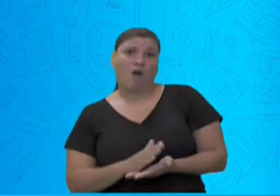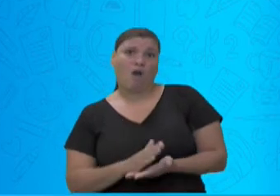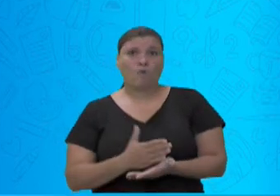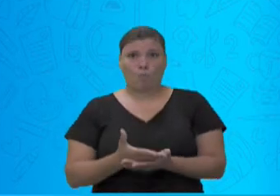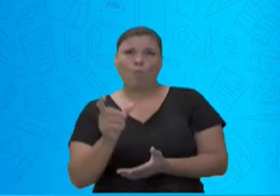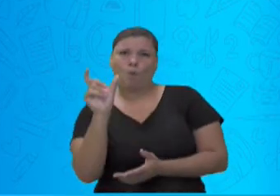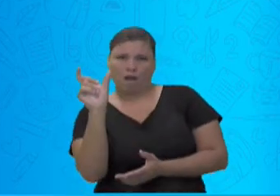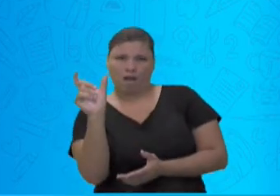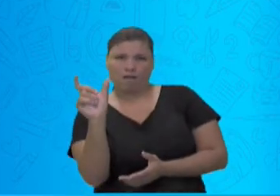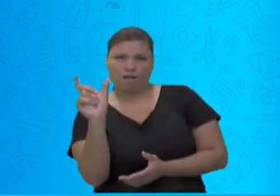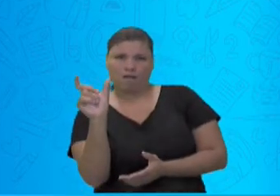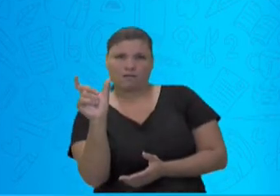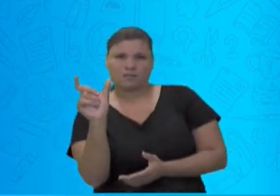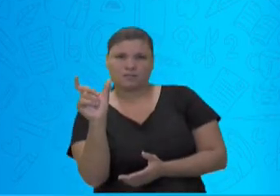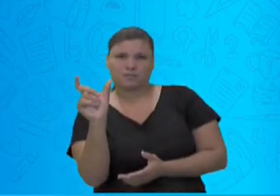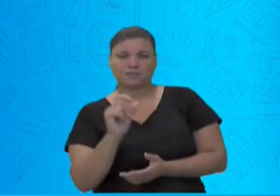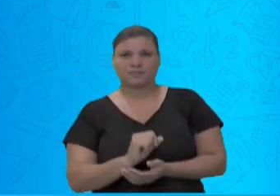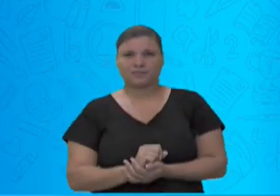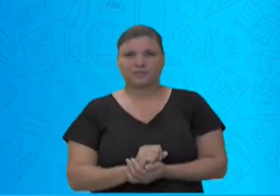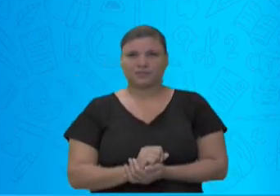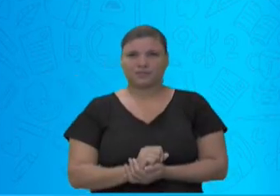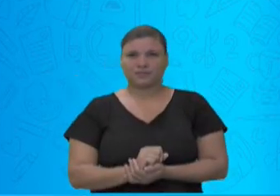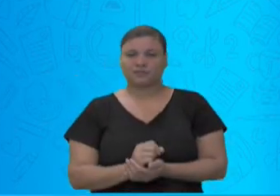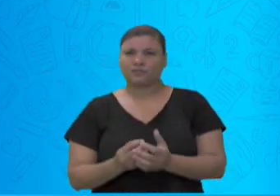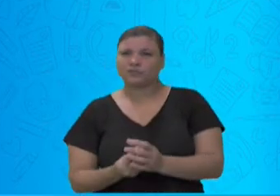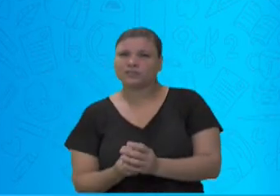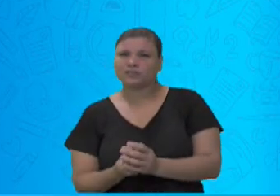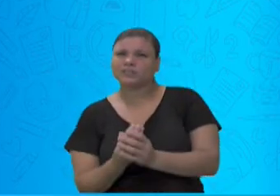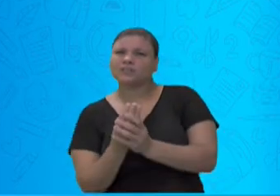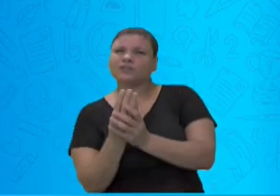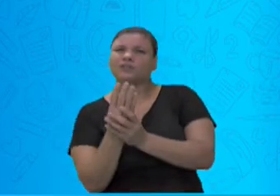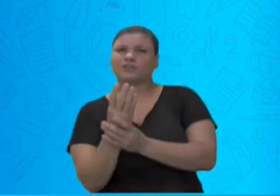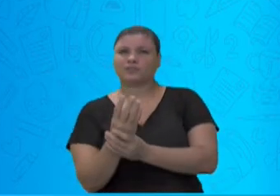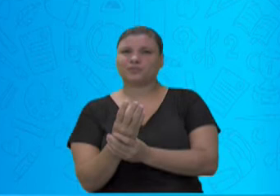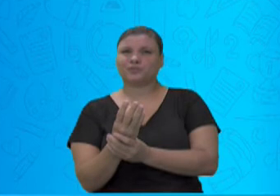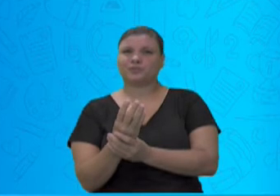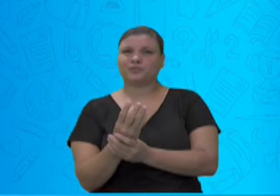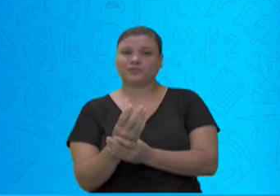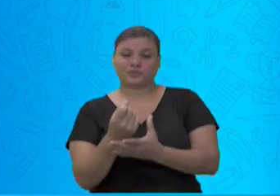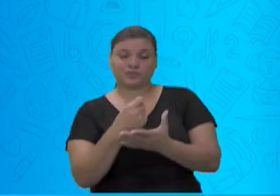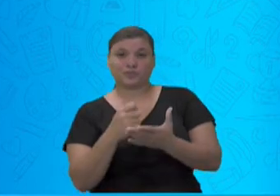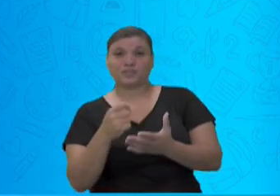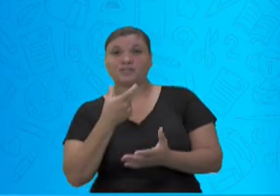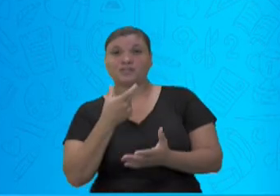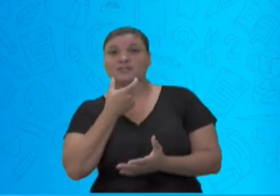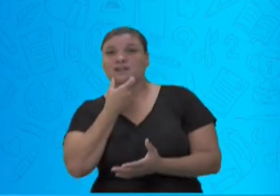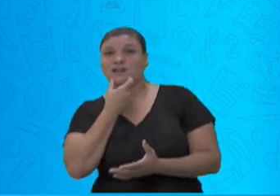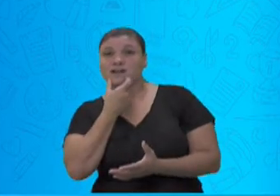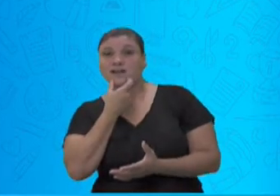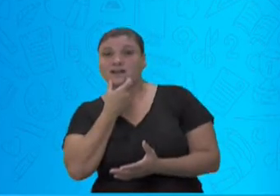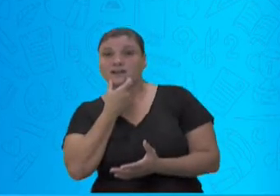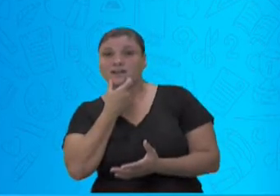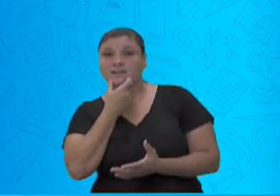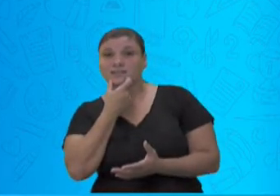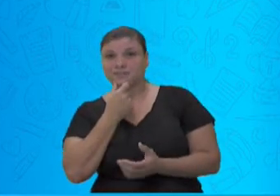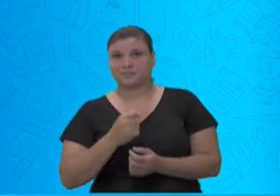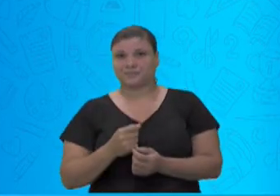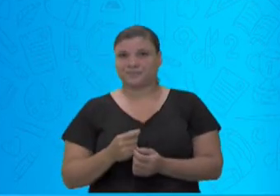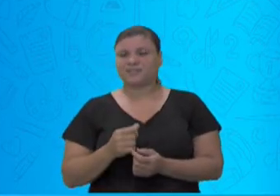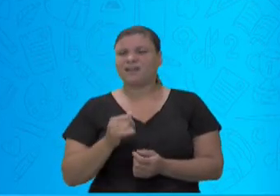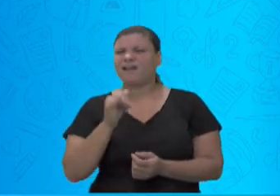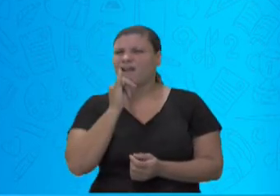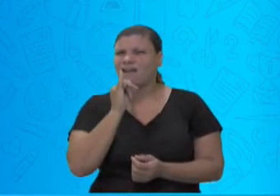aportuguesadas, ou seja, que originam de uma palavra escrita em inglês, como, por